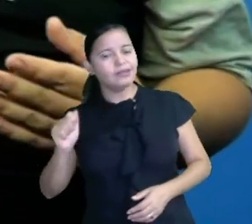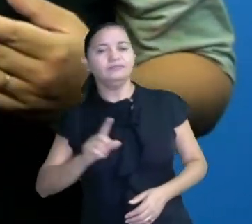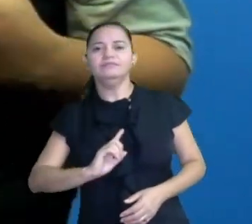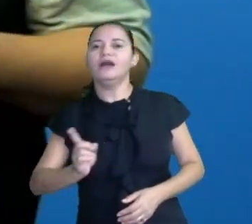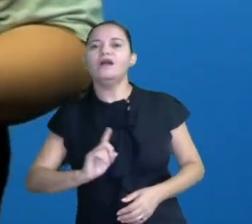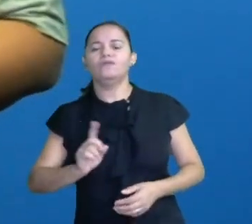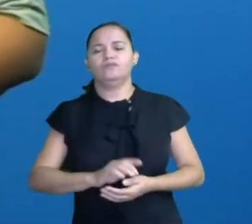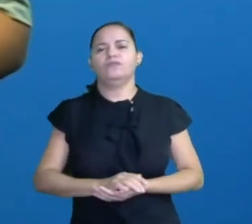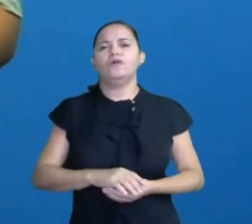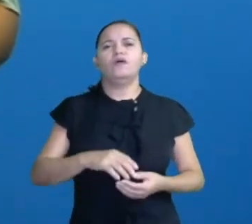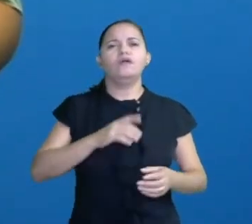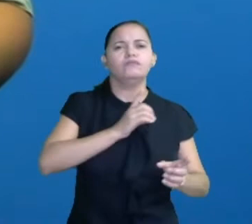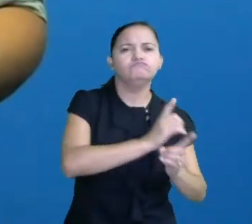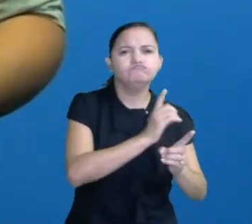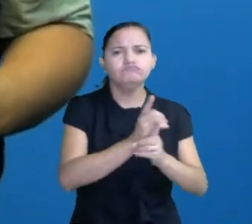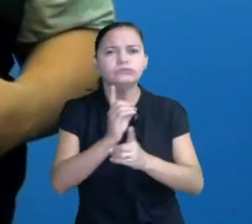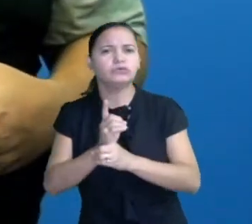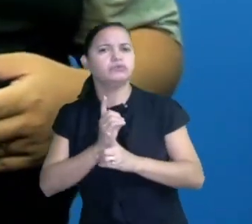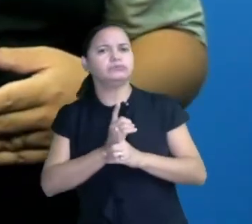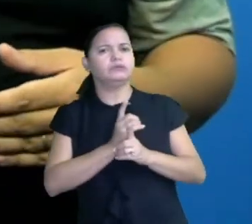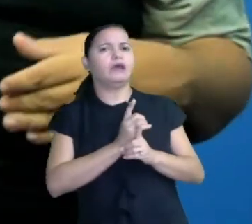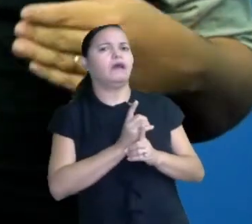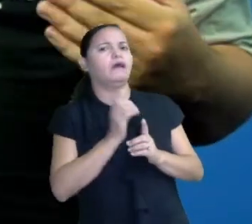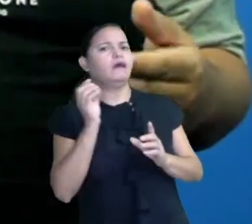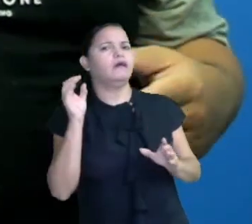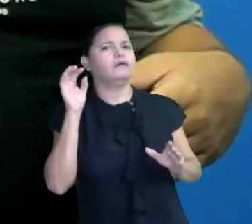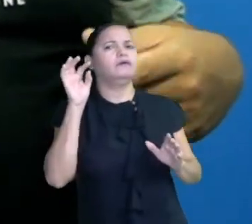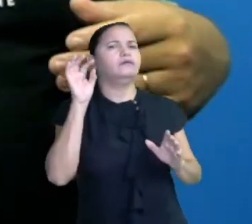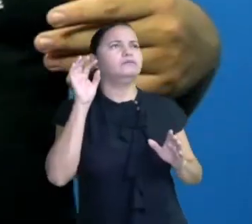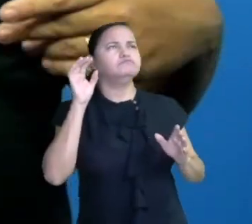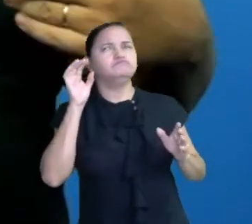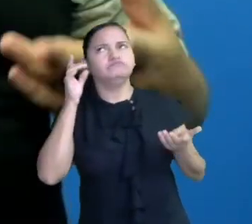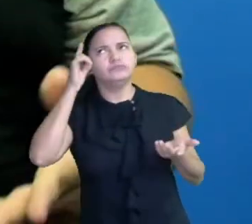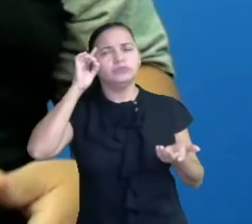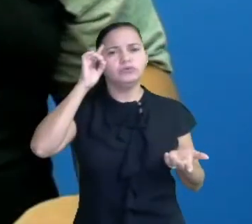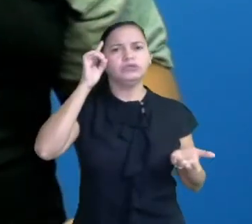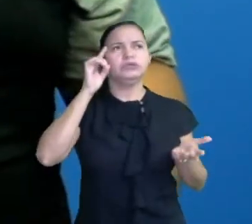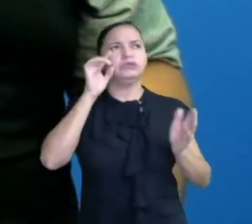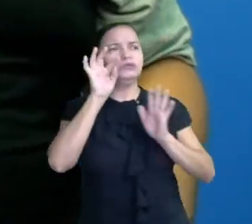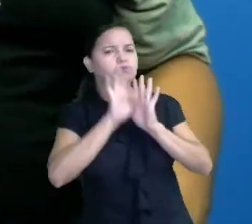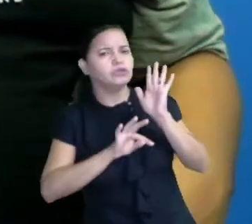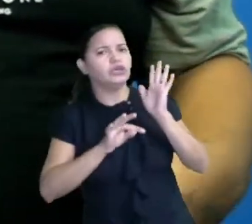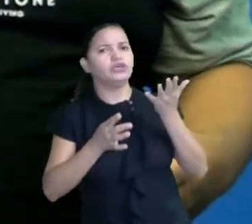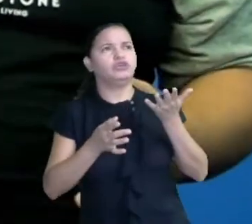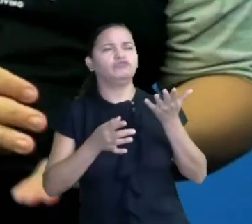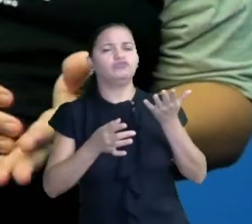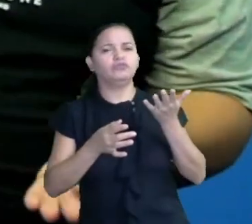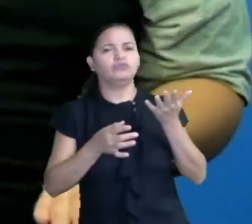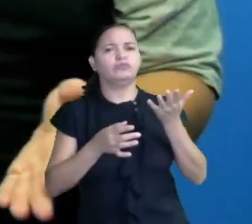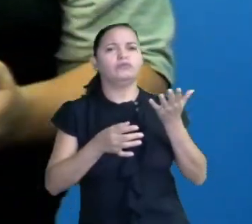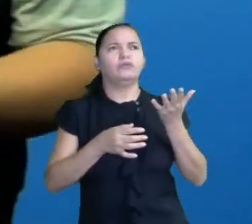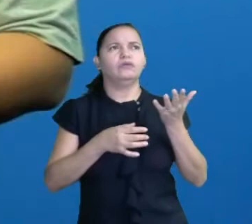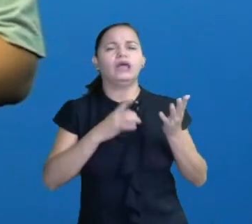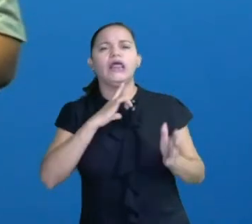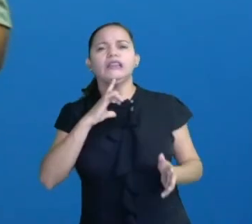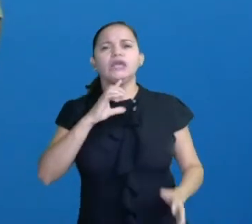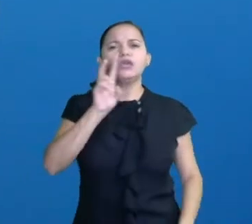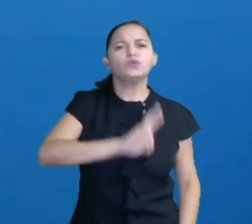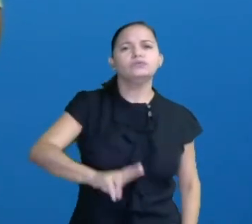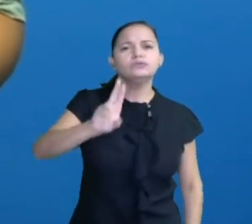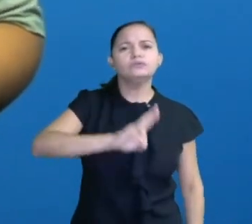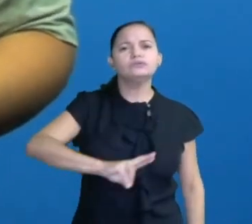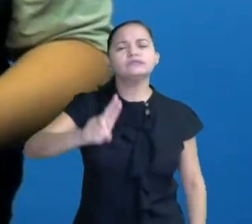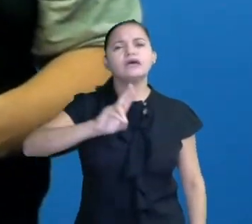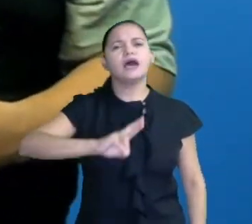eu vou identificar isso no meu dia a dia, no texto, né? E onde é que é mais